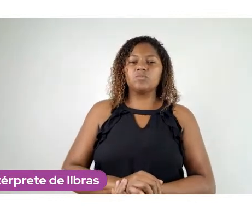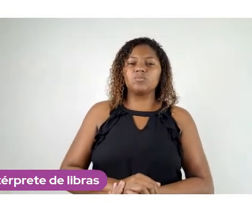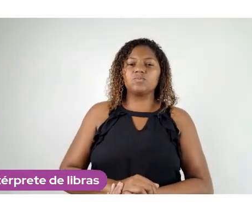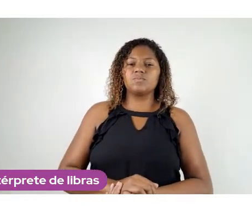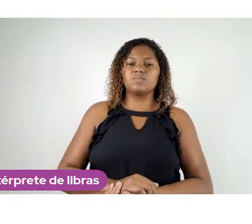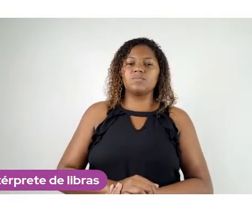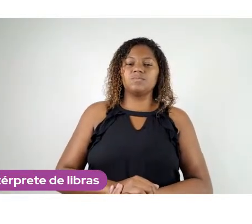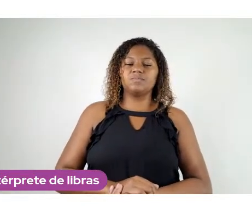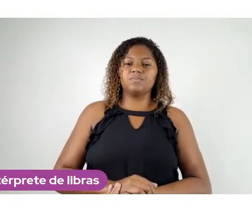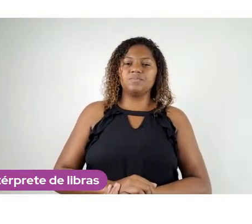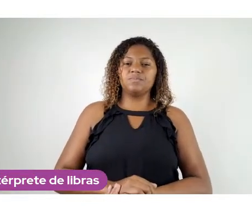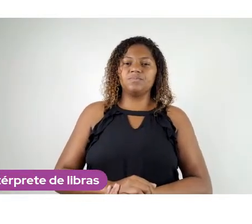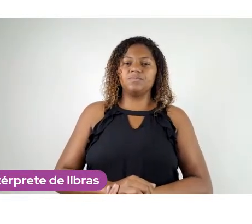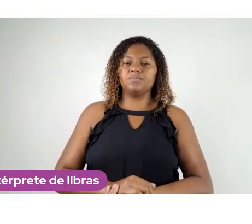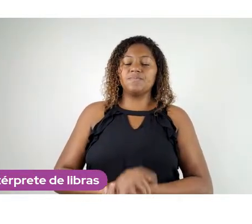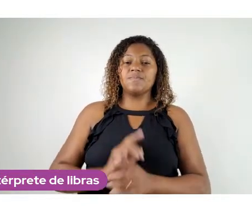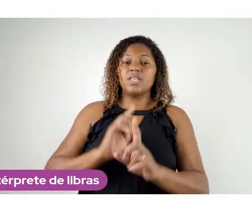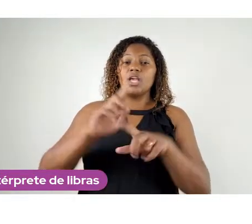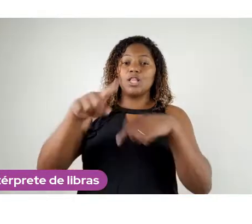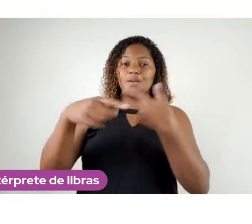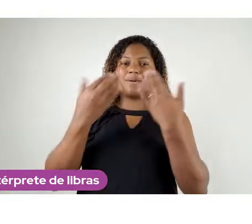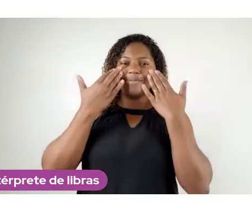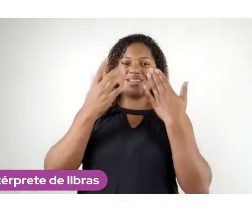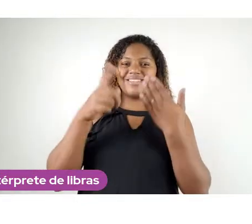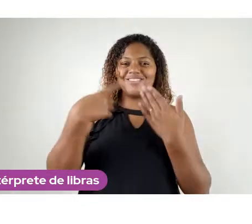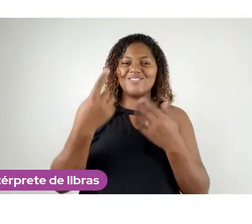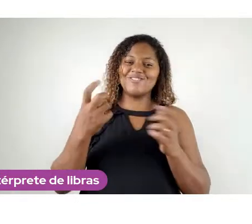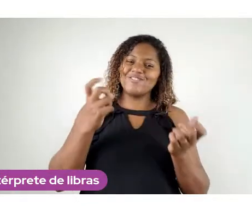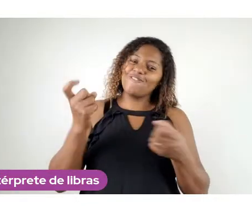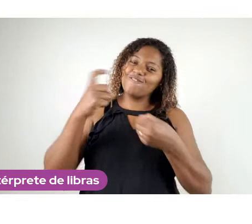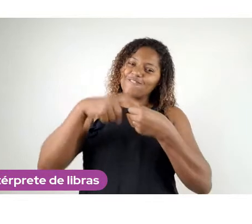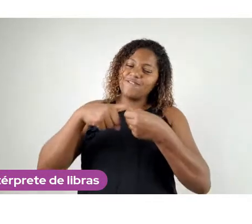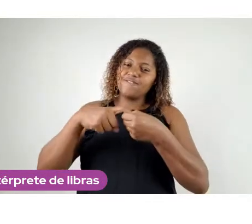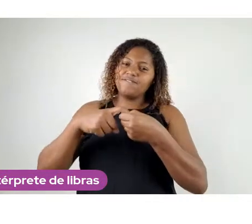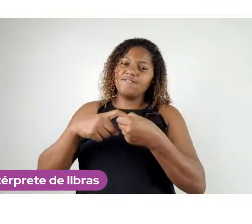E aí, depois da apresentação, a gente volta com a segunda mesa.